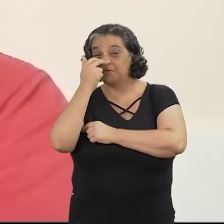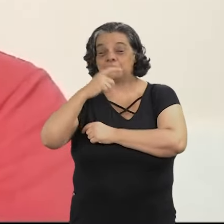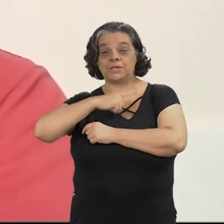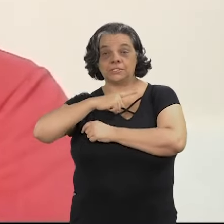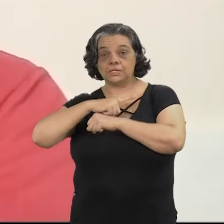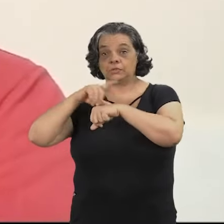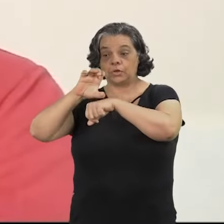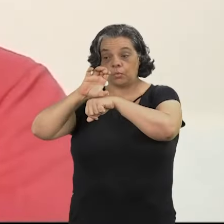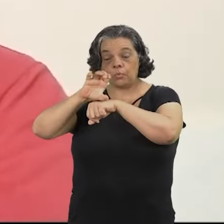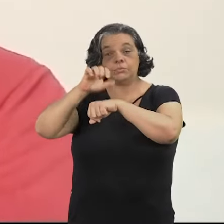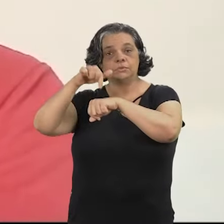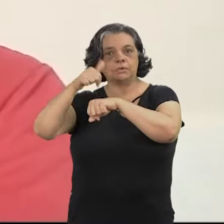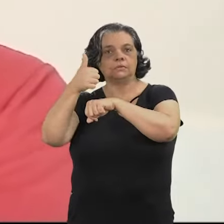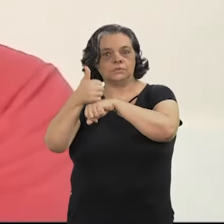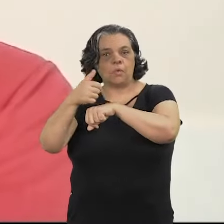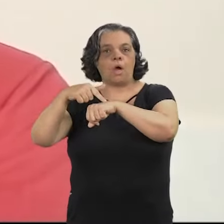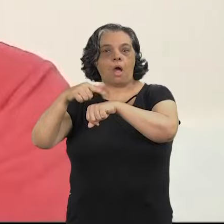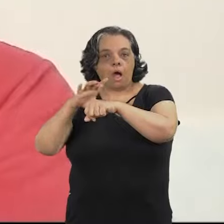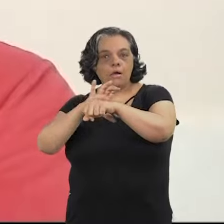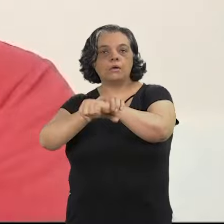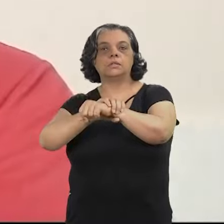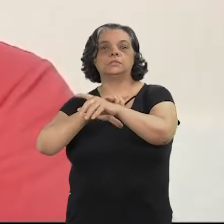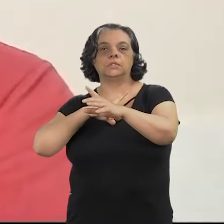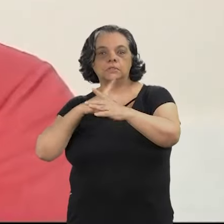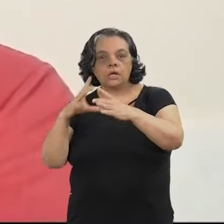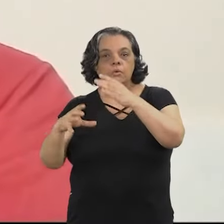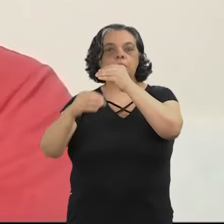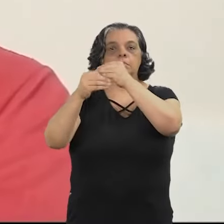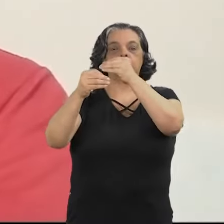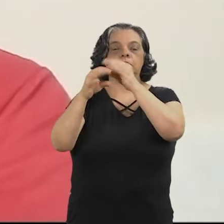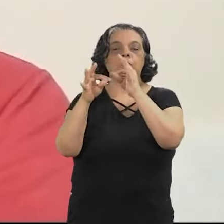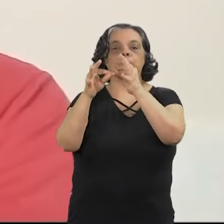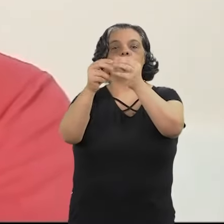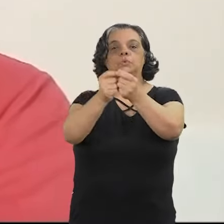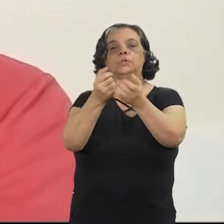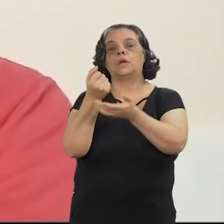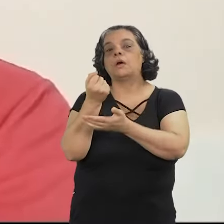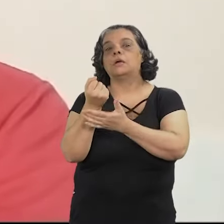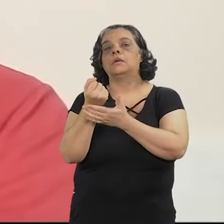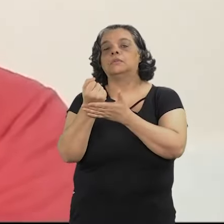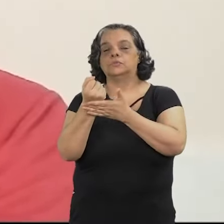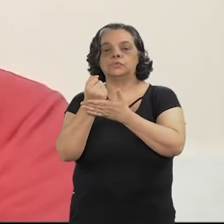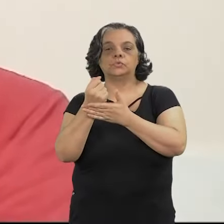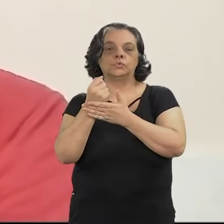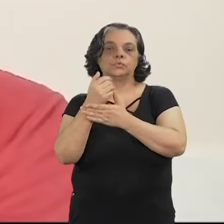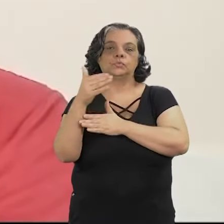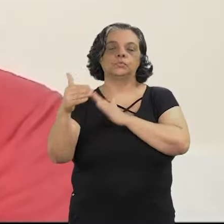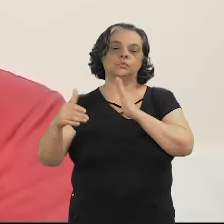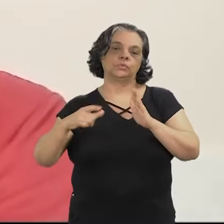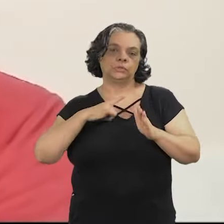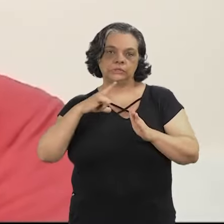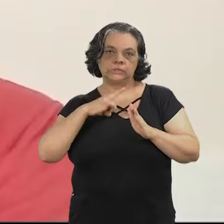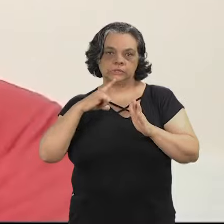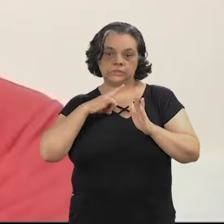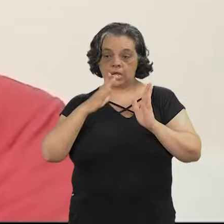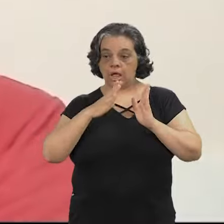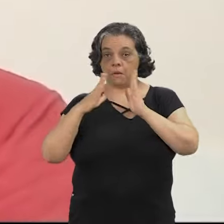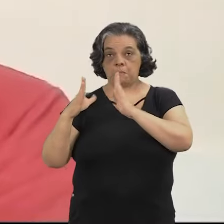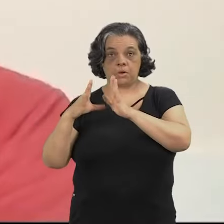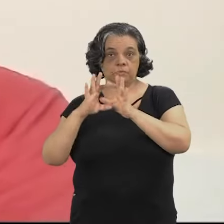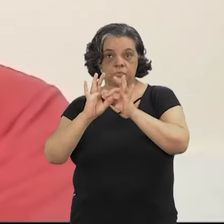tendo na Constituição a garantia da complementariedade que garante que tem que ter a